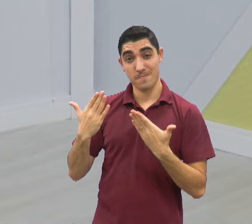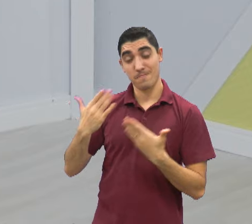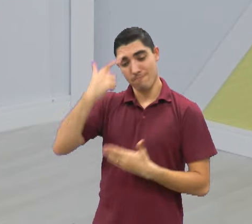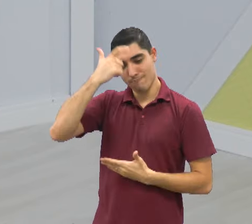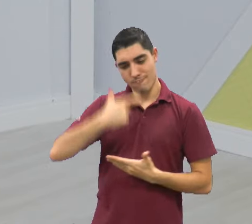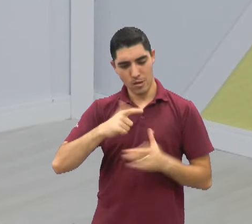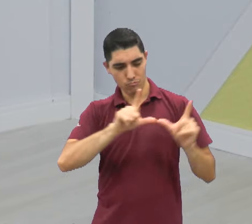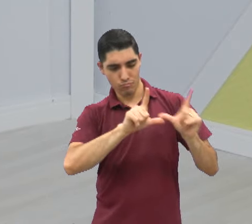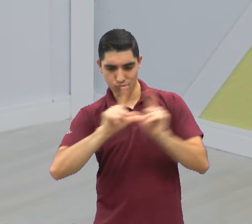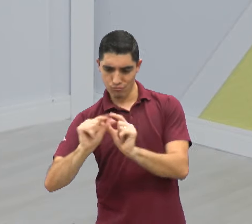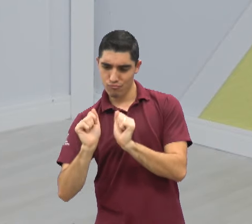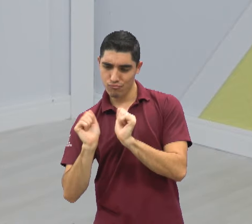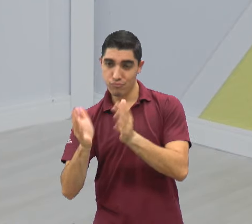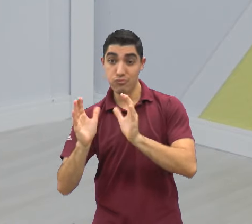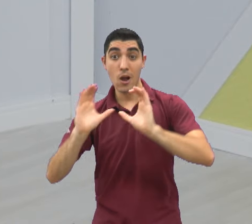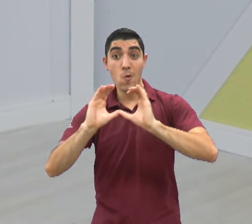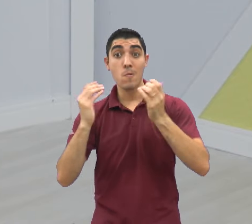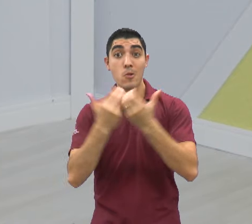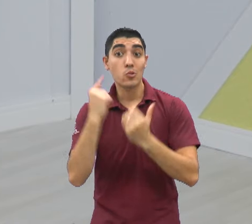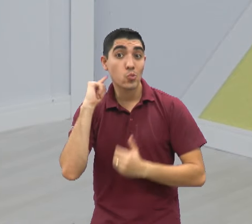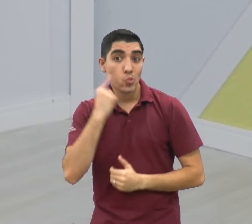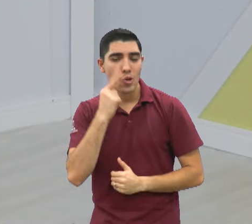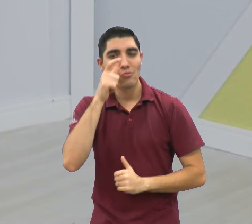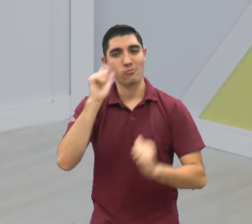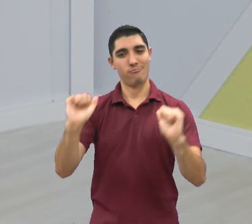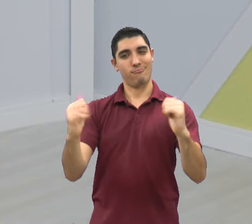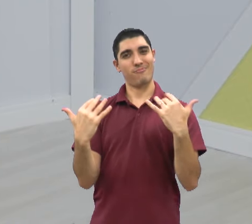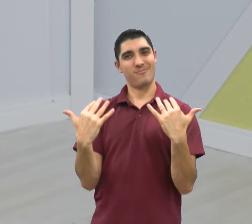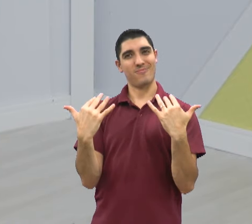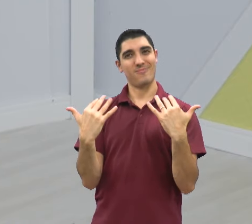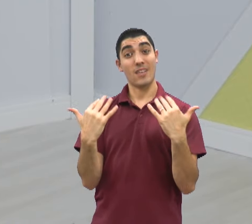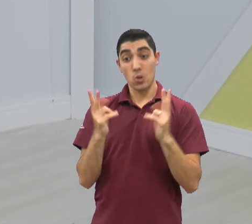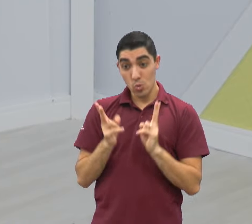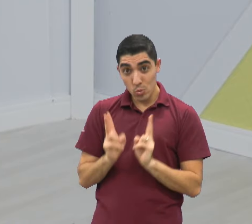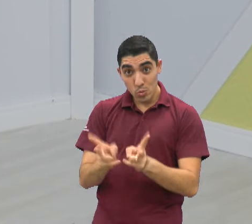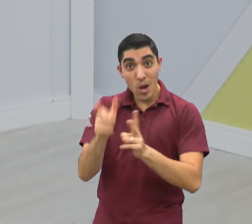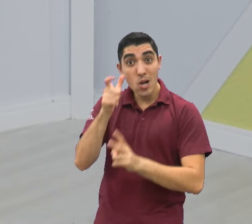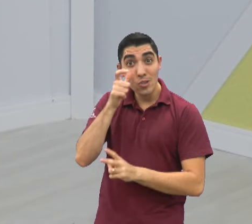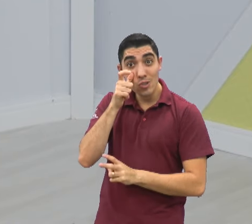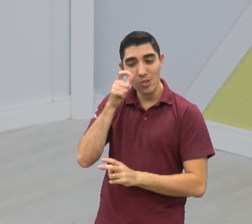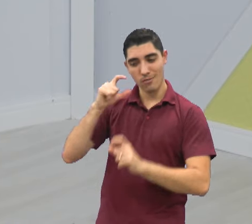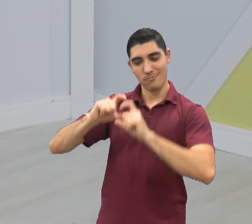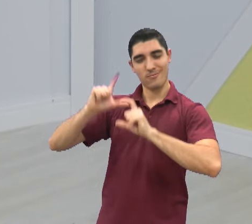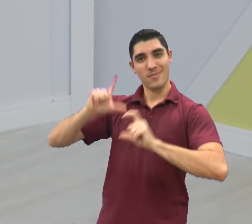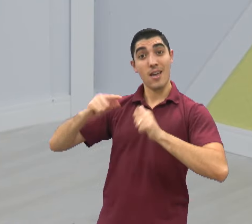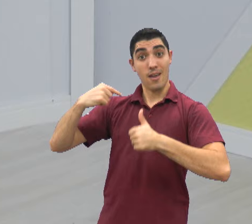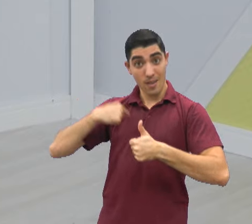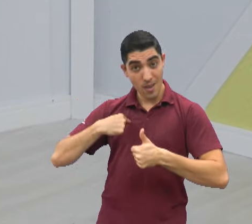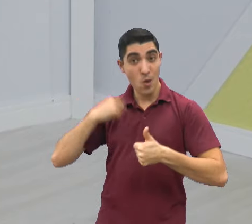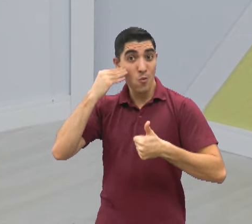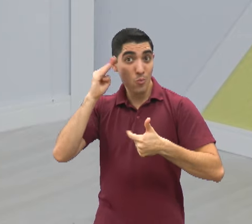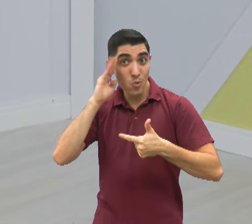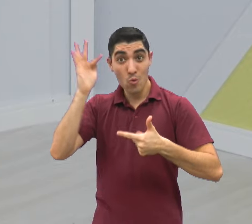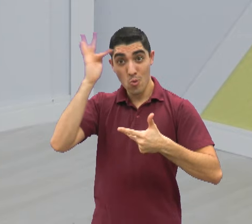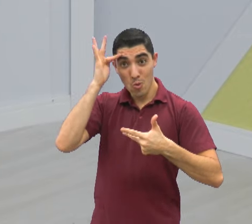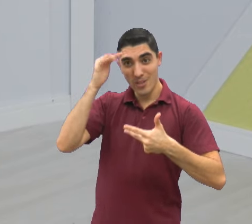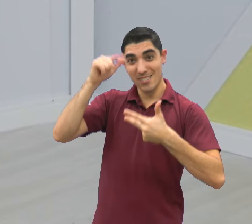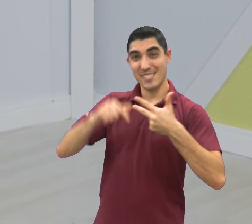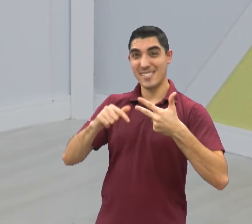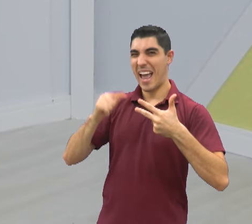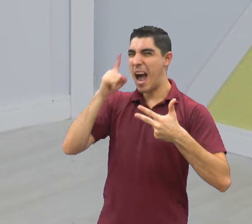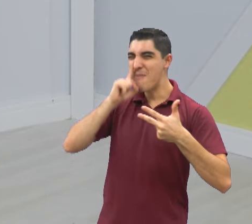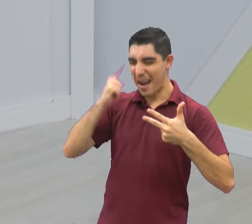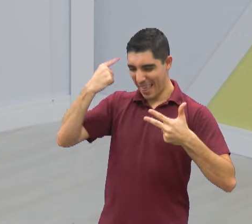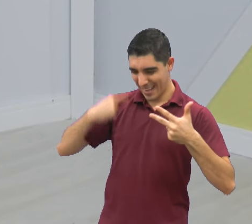trazendo informação pra comunidade estúdio que acompanha o nosso Hora do Esporte. Você fica agora com a programação da TV Câmara. Eu, Brunão e Luizão, menos amarelo. A